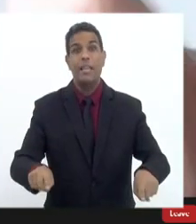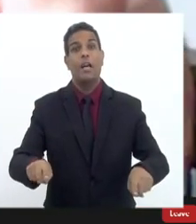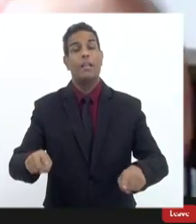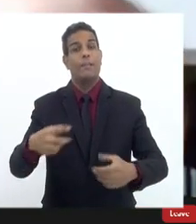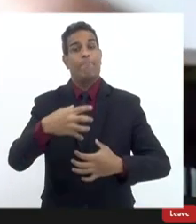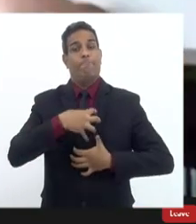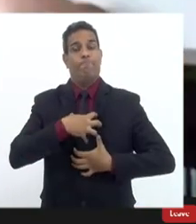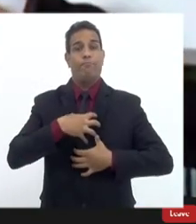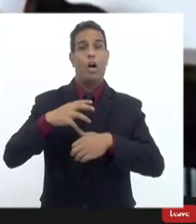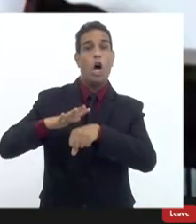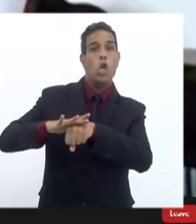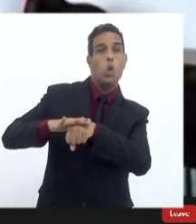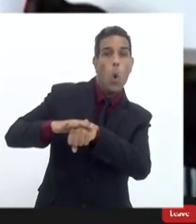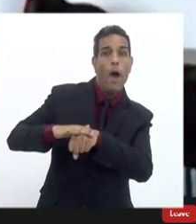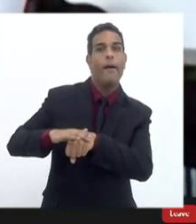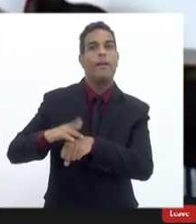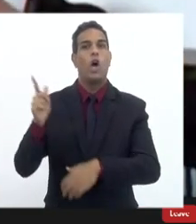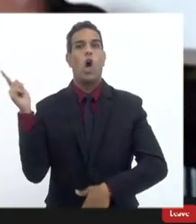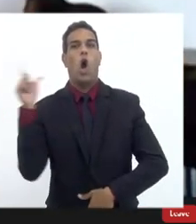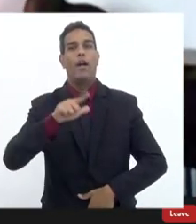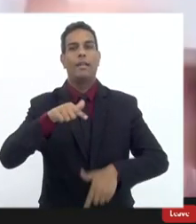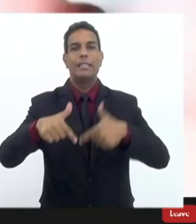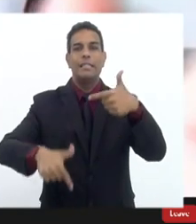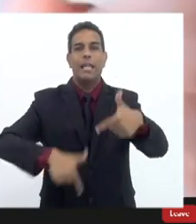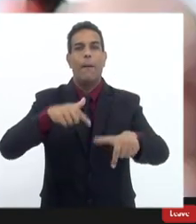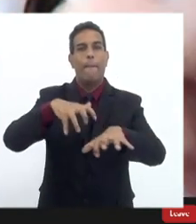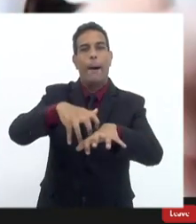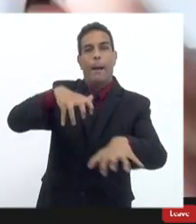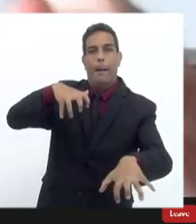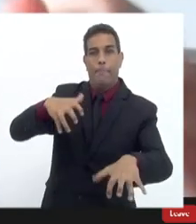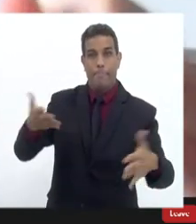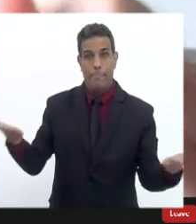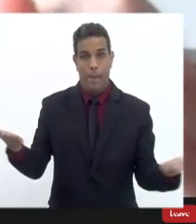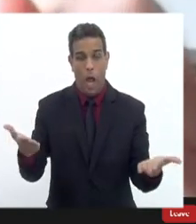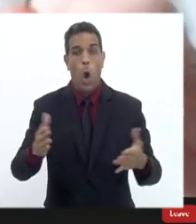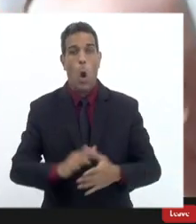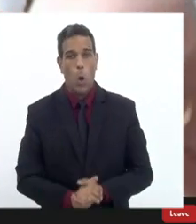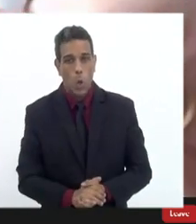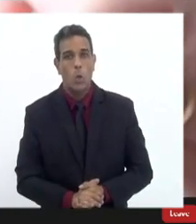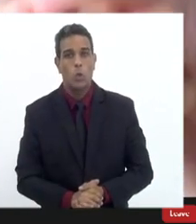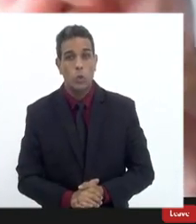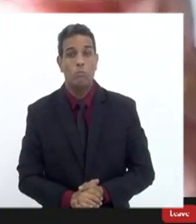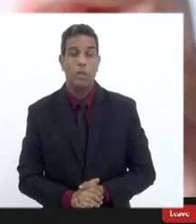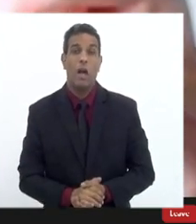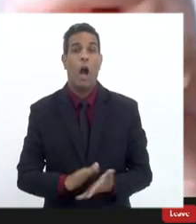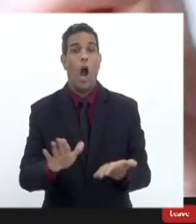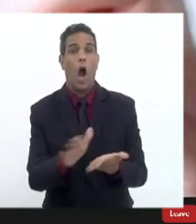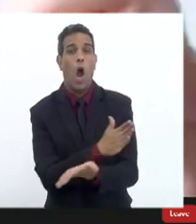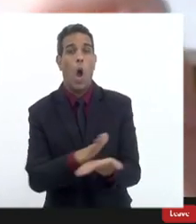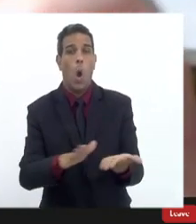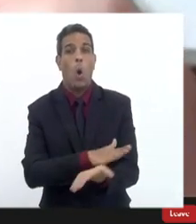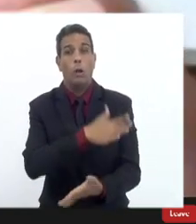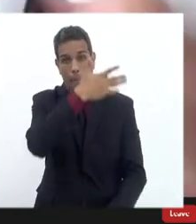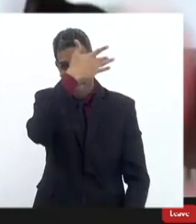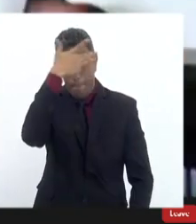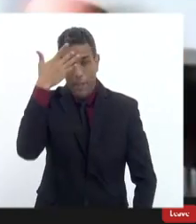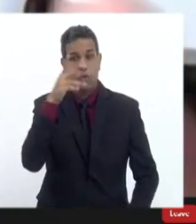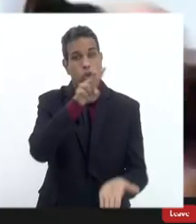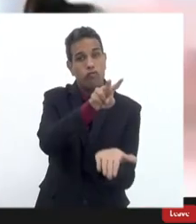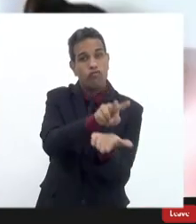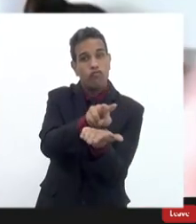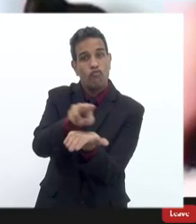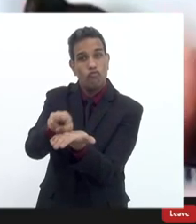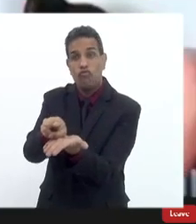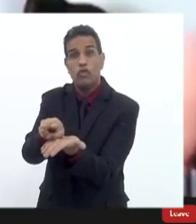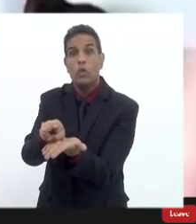comorbidades a desempenharem o home office. A gente lembra que hoje uma parcela das pessoas internadas são pessoas que já estão